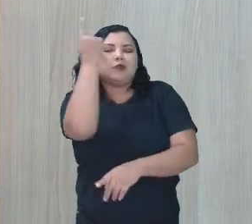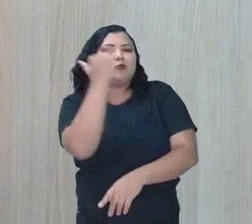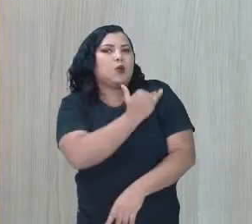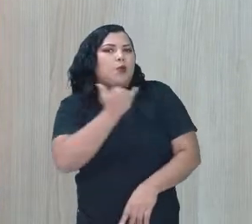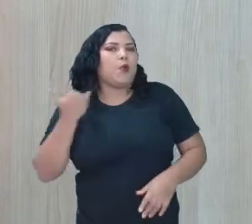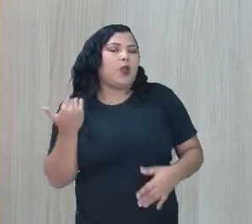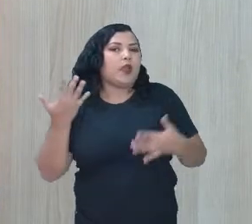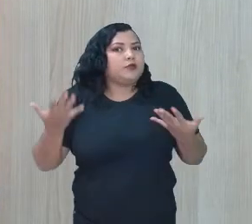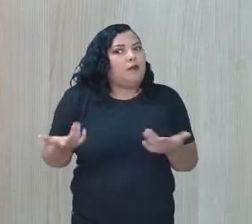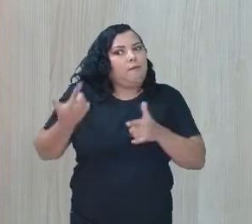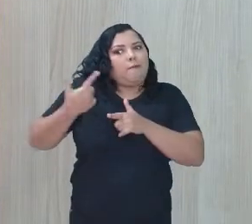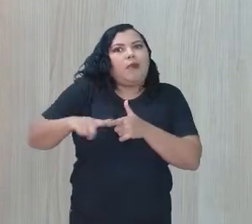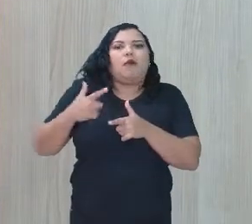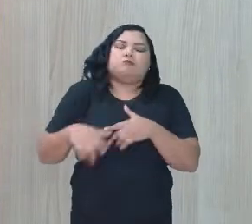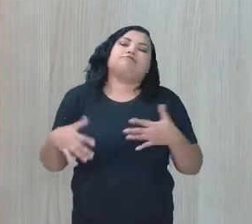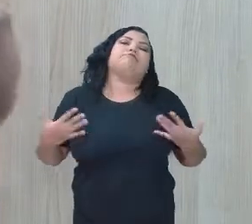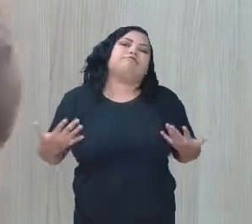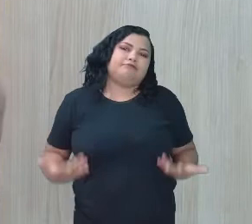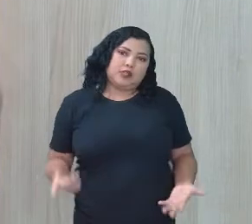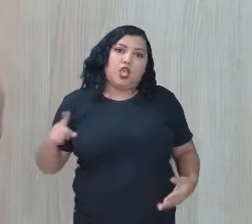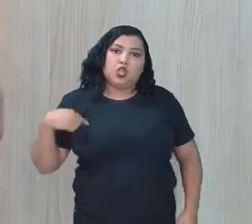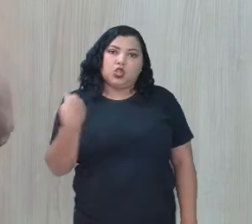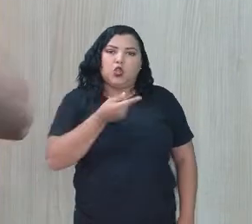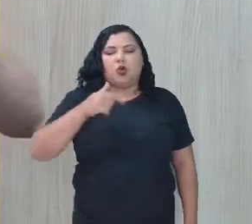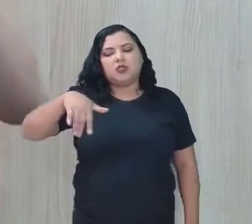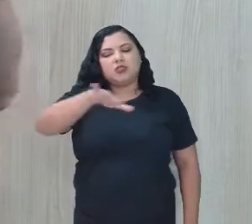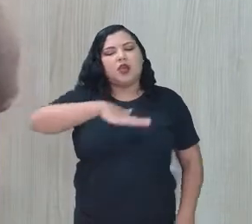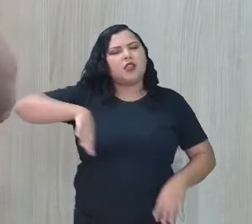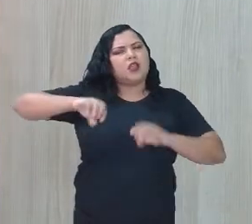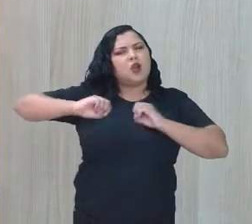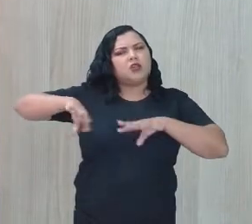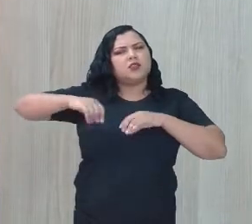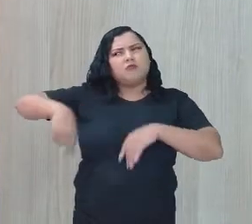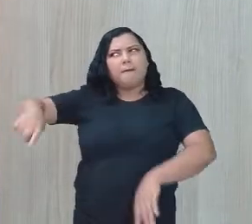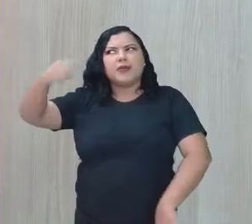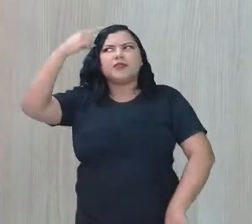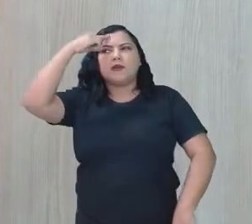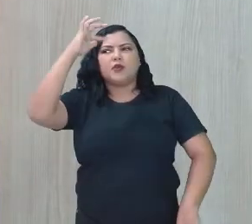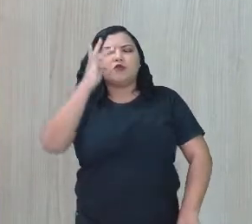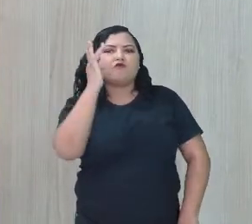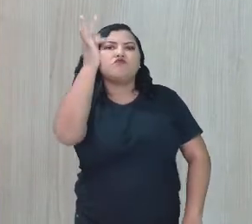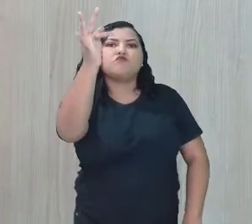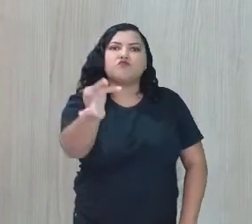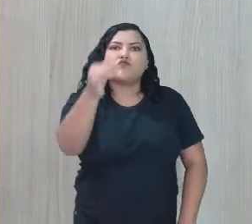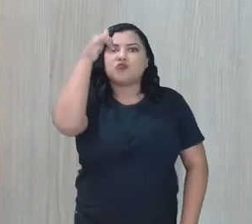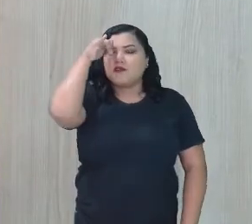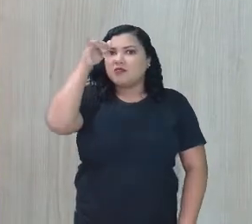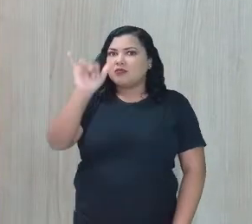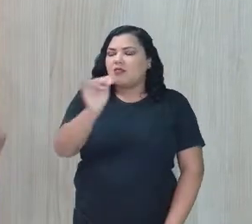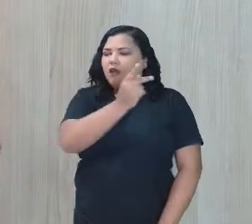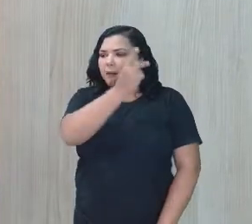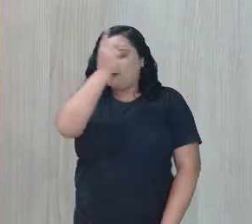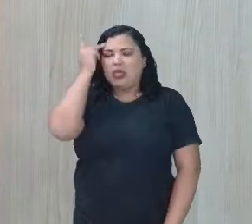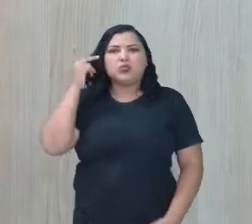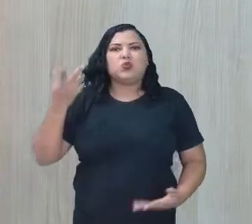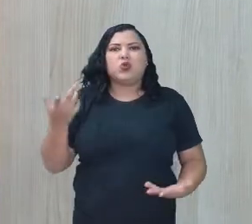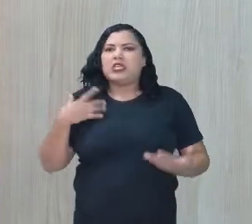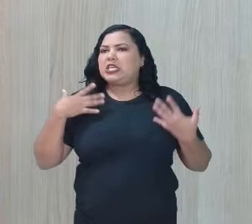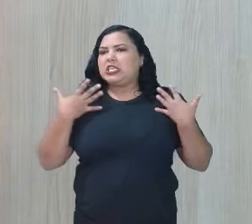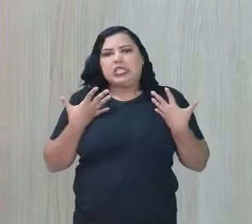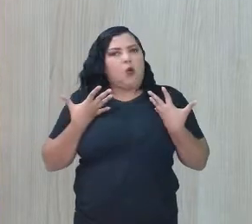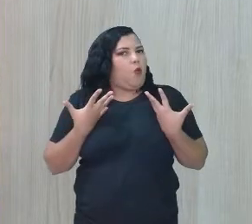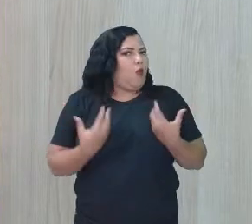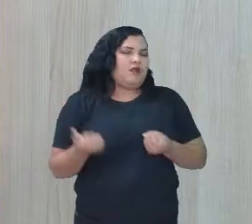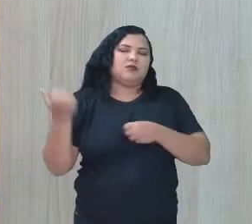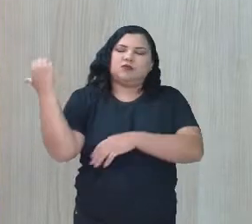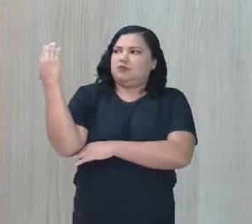verificar. Então, o que a gente pode pensar, até nós, em educação, para que no futuro nós não tenhamos, né, pessoas que vão de encontro à